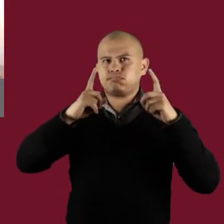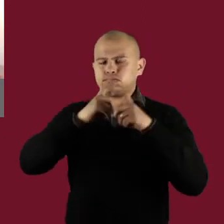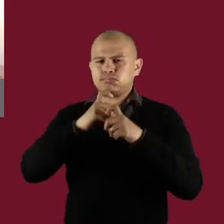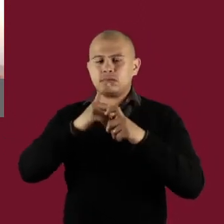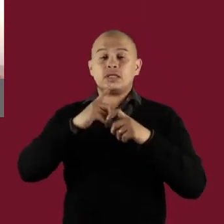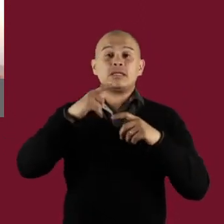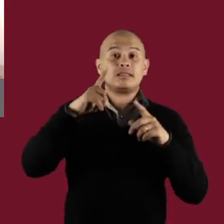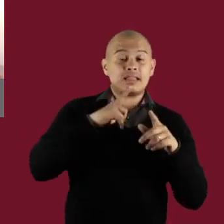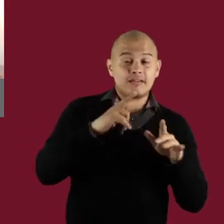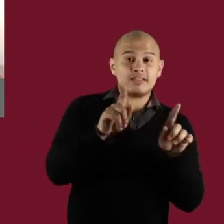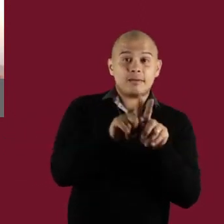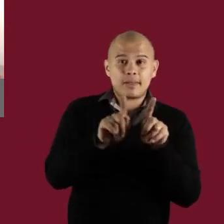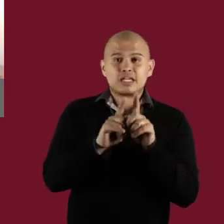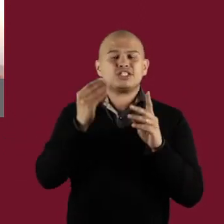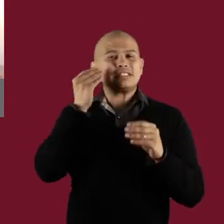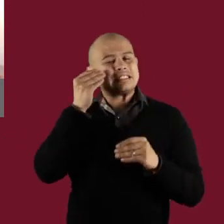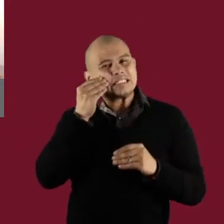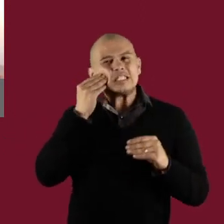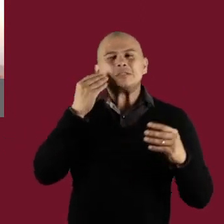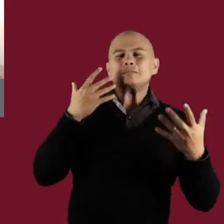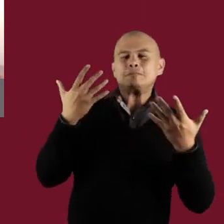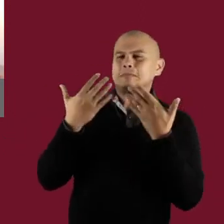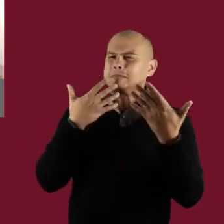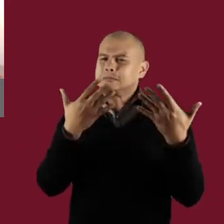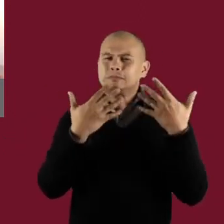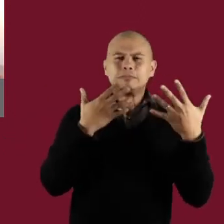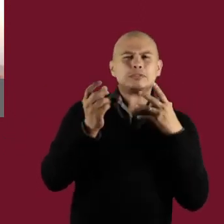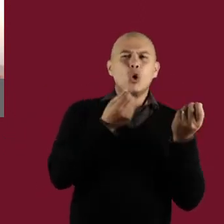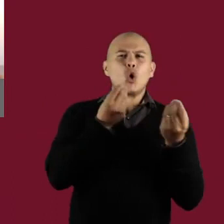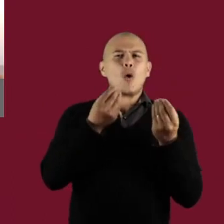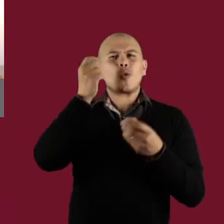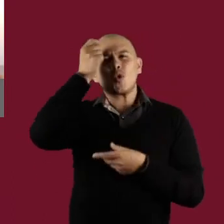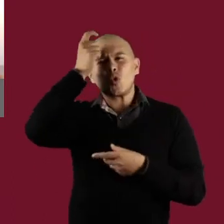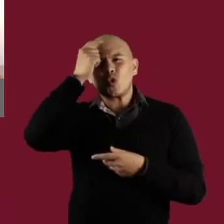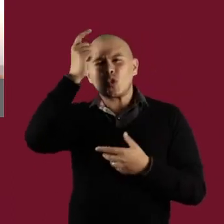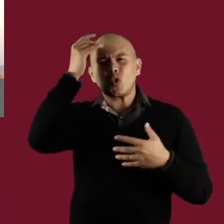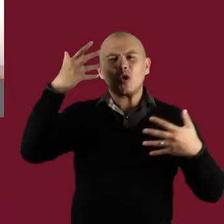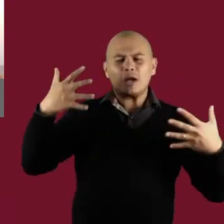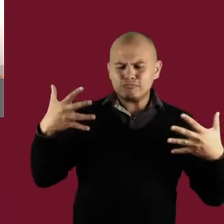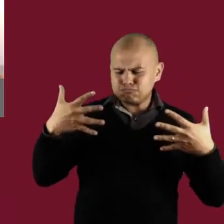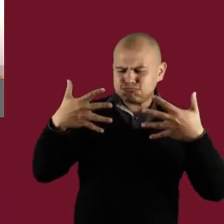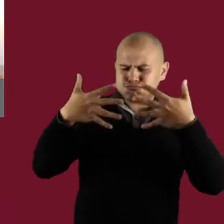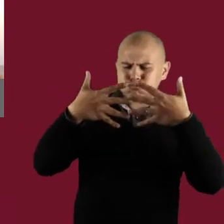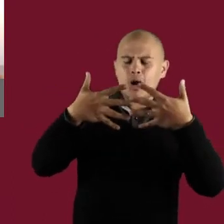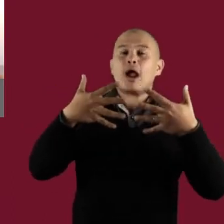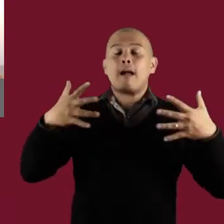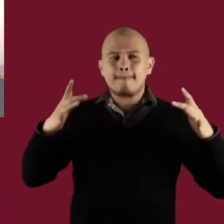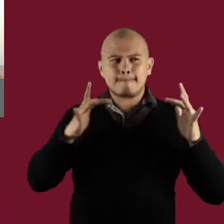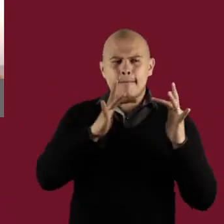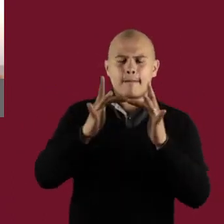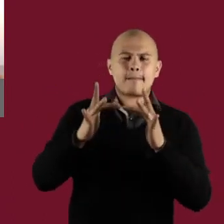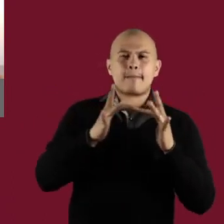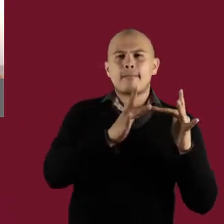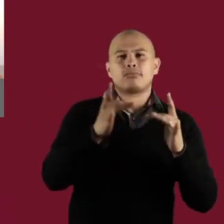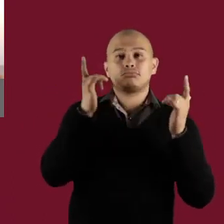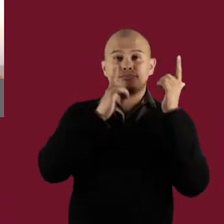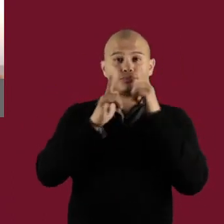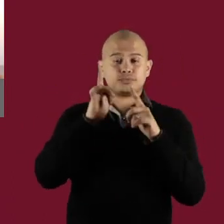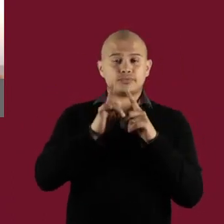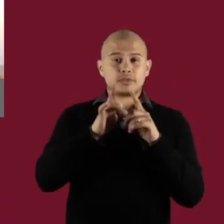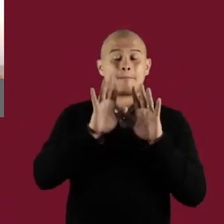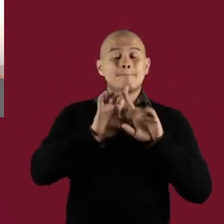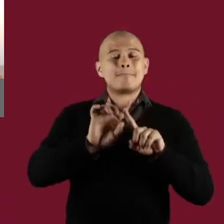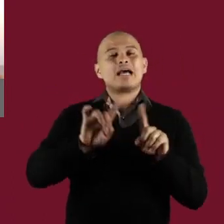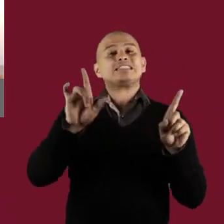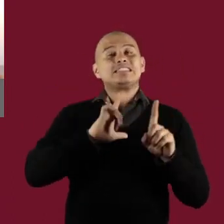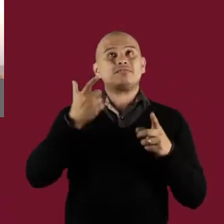então não é difícil para a gente se adaptar, eu diria. Mas a gente também teve uma preocupação muito grande com o usuário, como